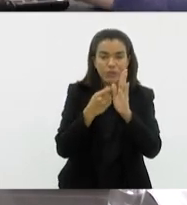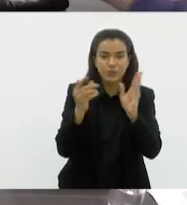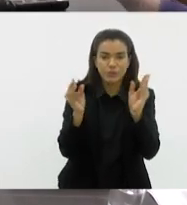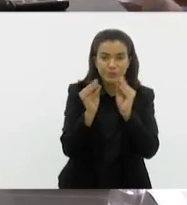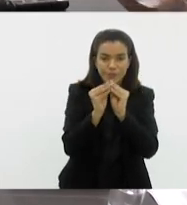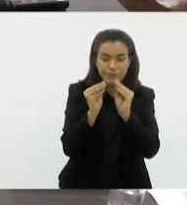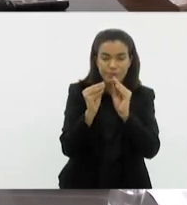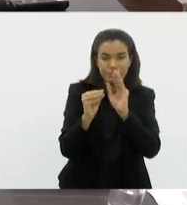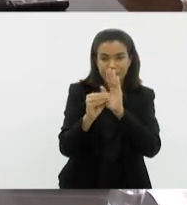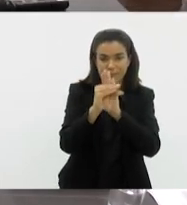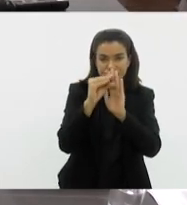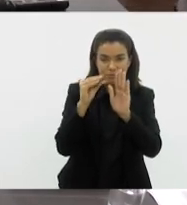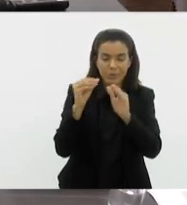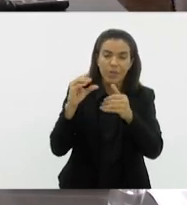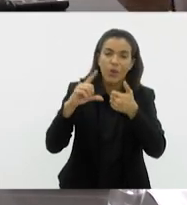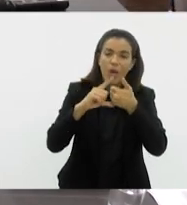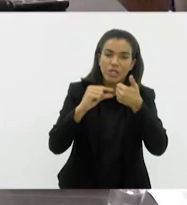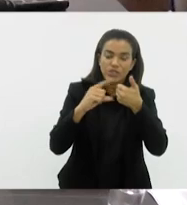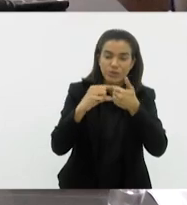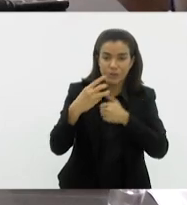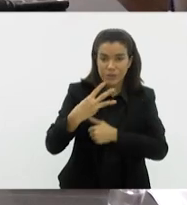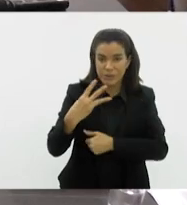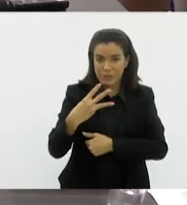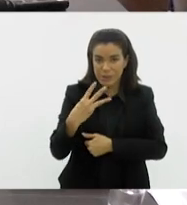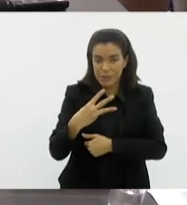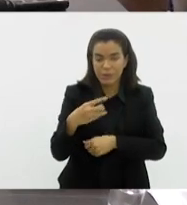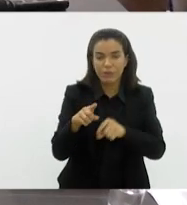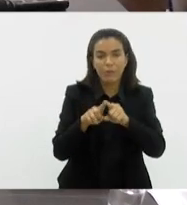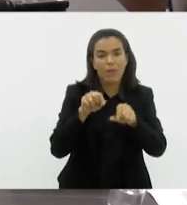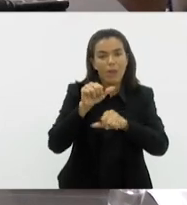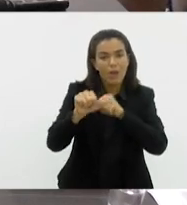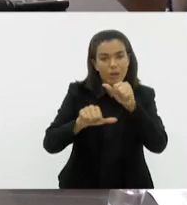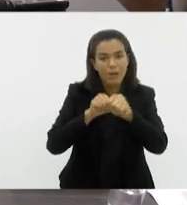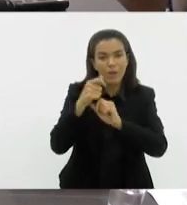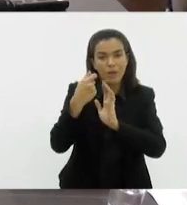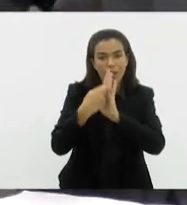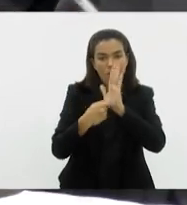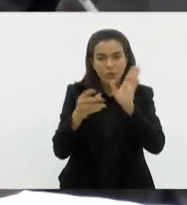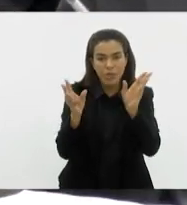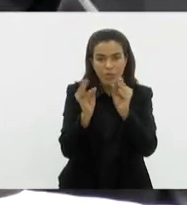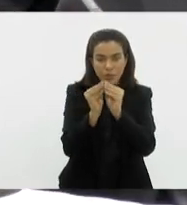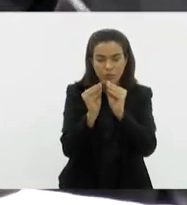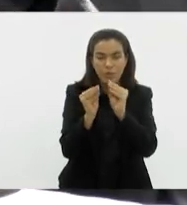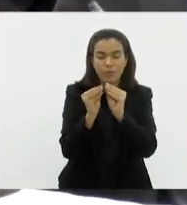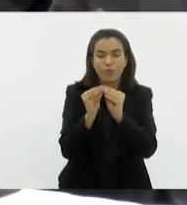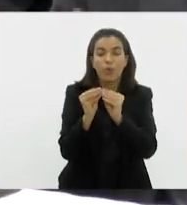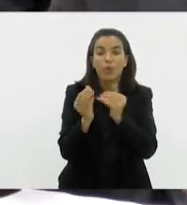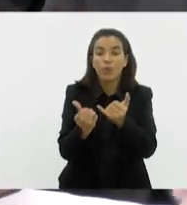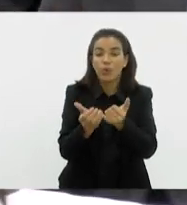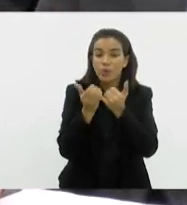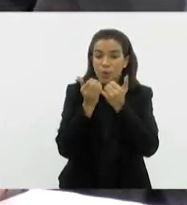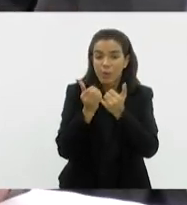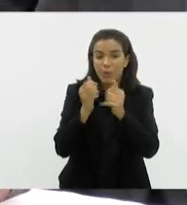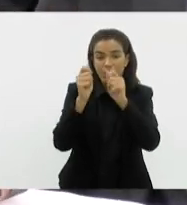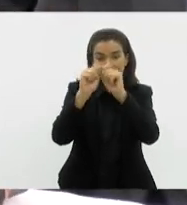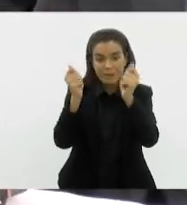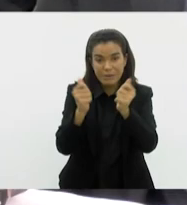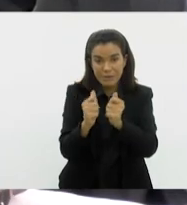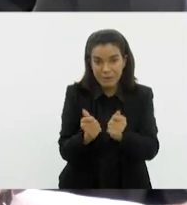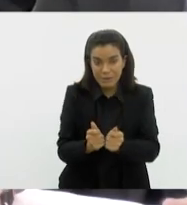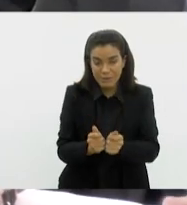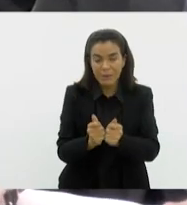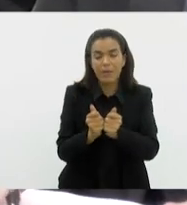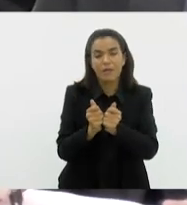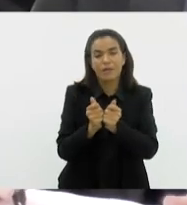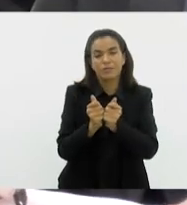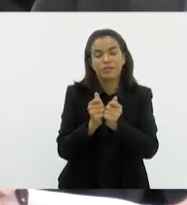Que aí suprime o artigo 3º e altera a ementa. O tombamento das estátuas por interesse social que menciona.